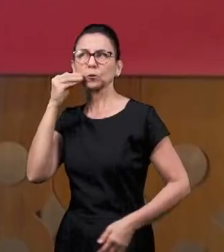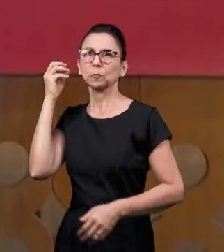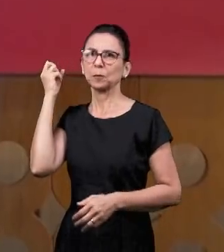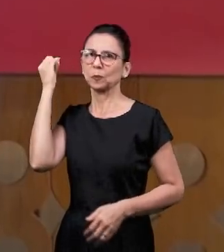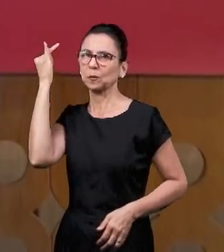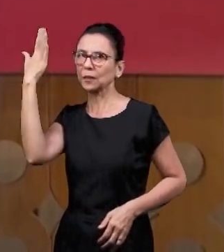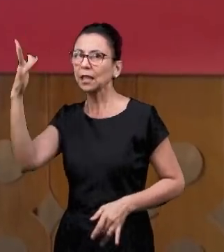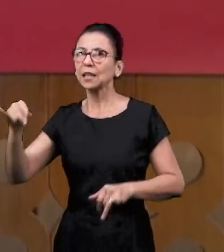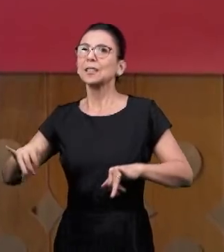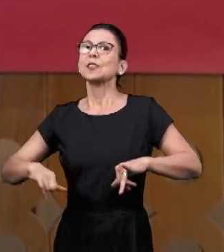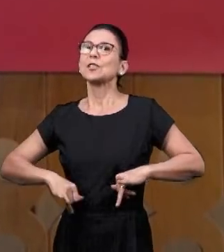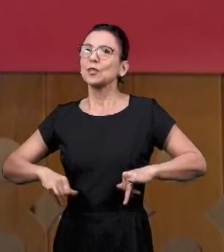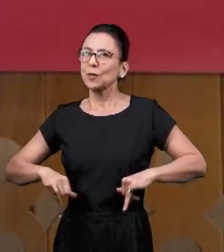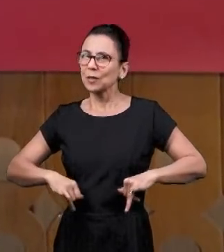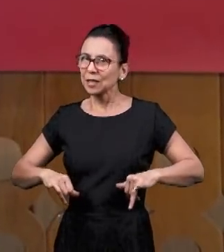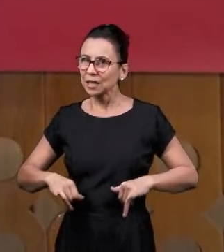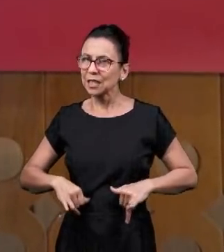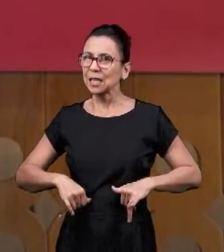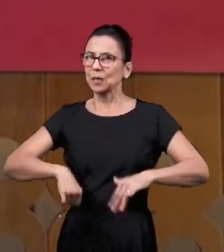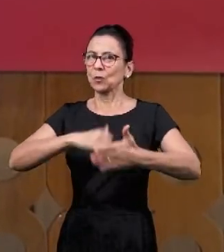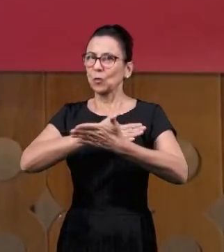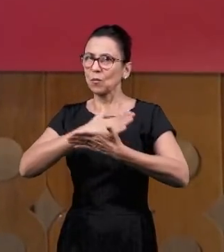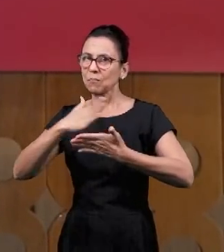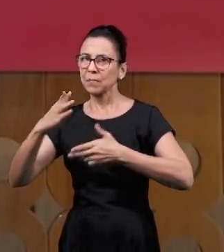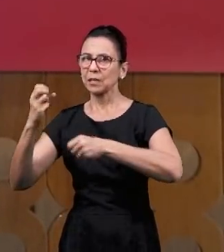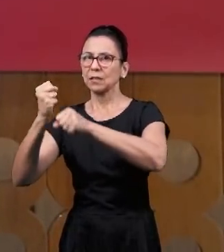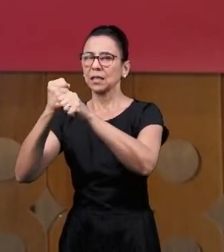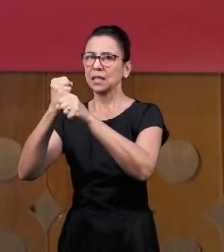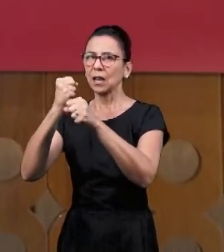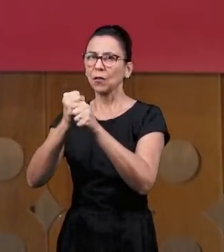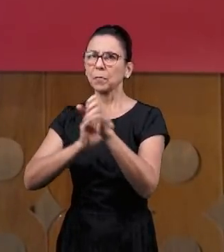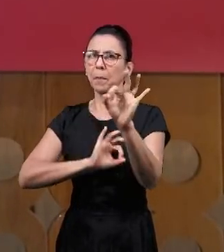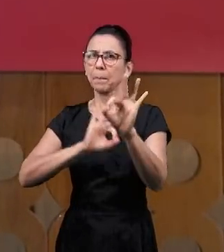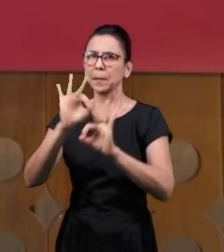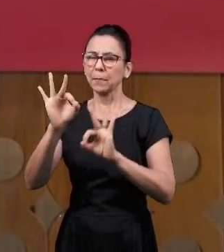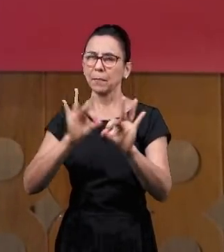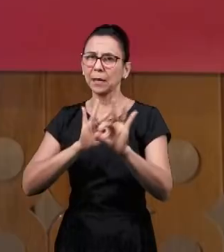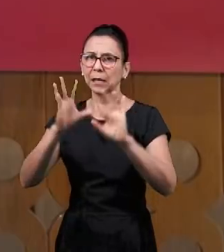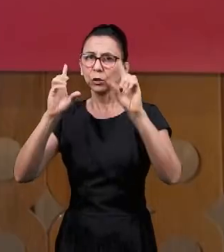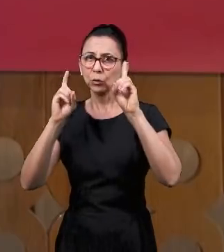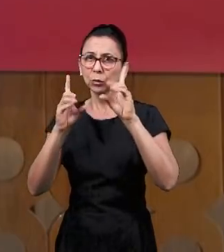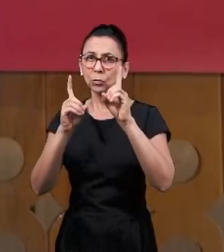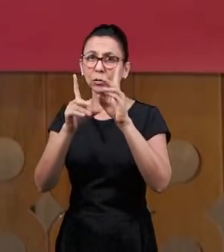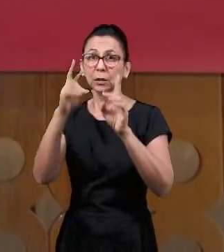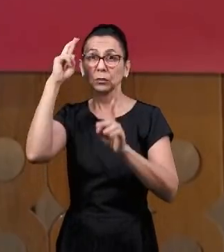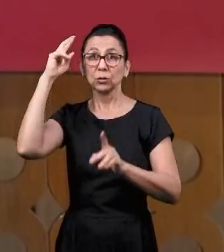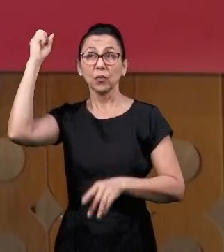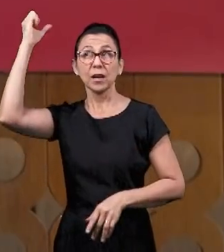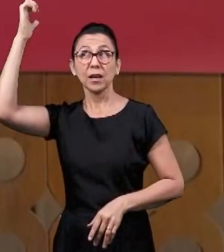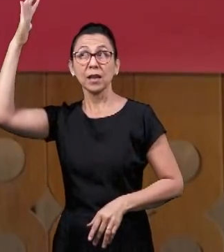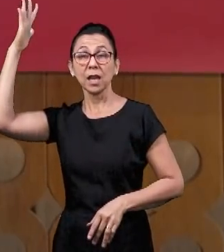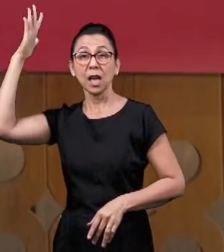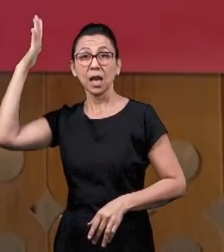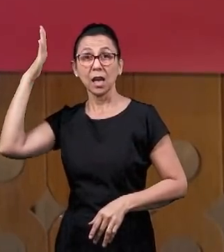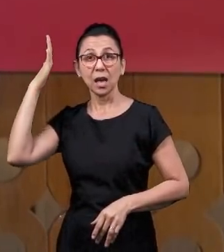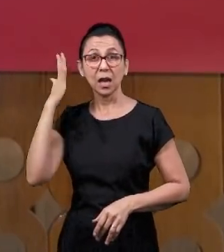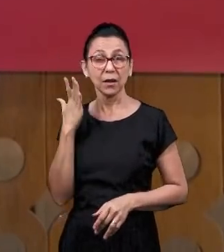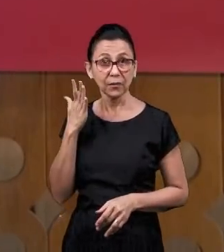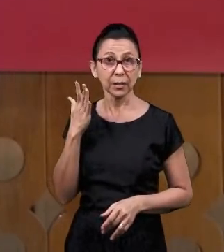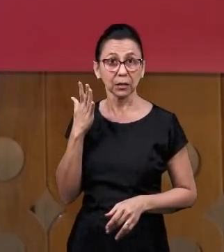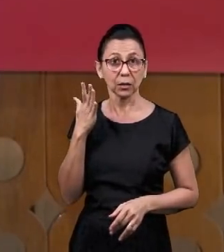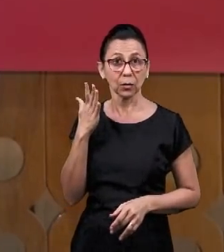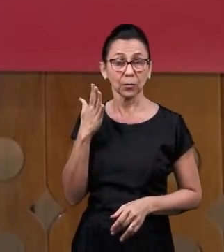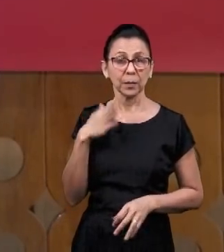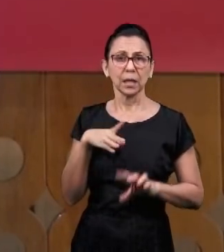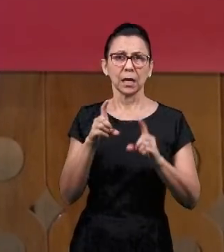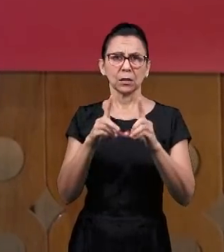sofrendo, tudo aquilo que aconteceu, mas uma doutrina ficou estabelecida e o Senhor tem feito isso conosco. A doutrina é do Espírito, a doutrina